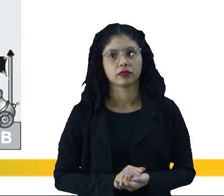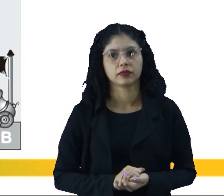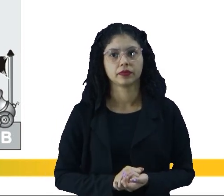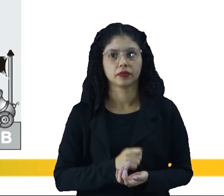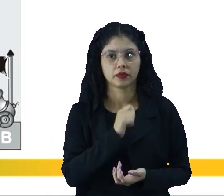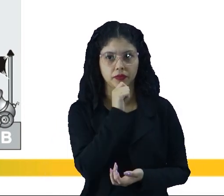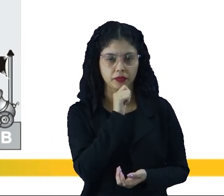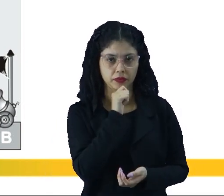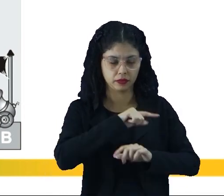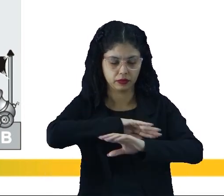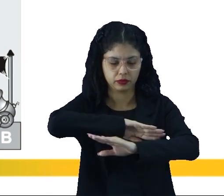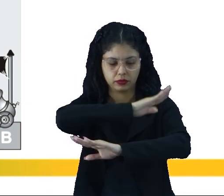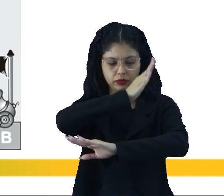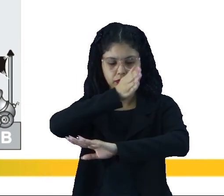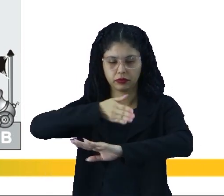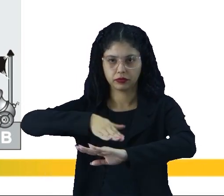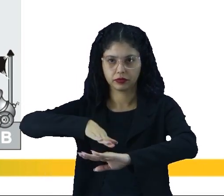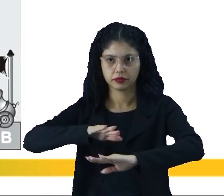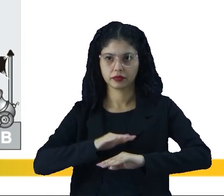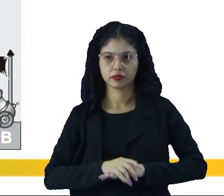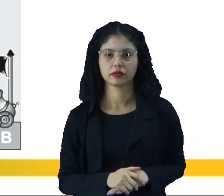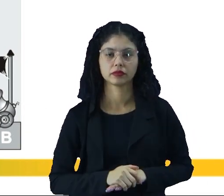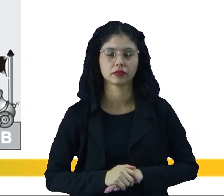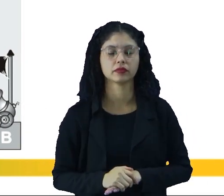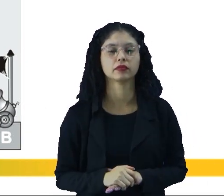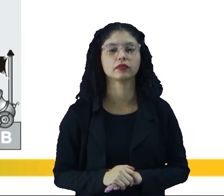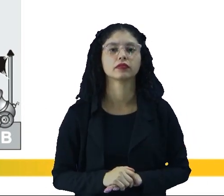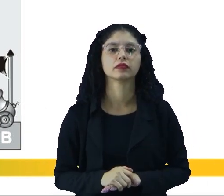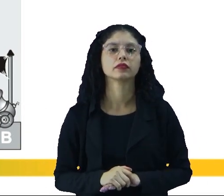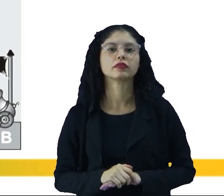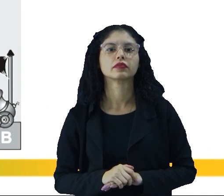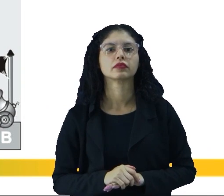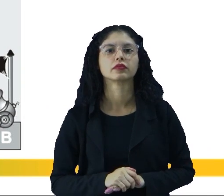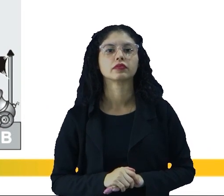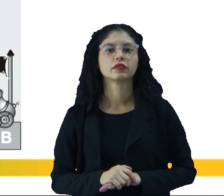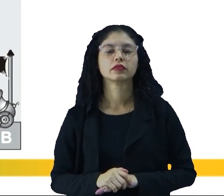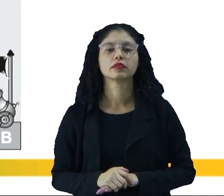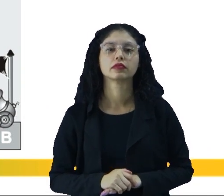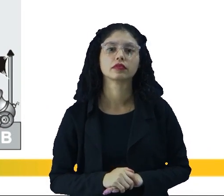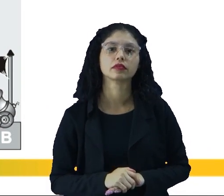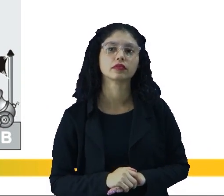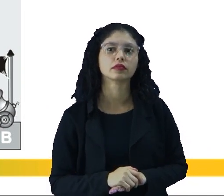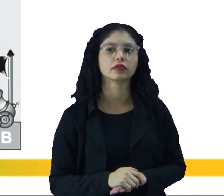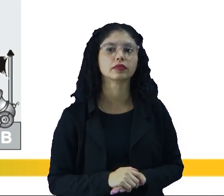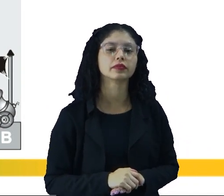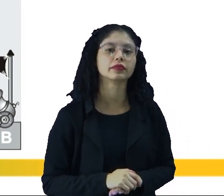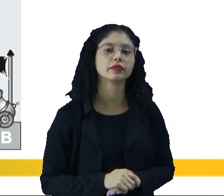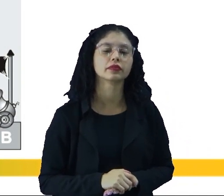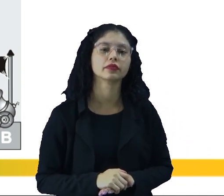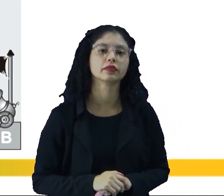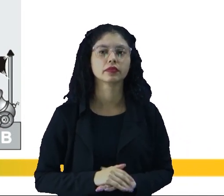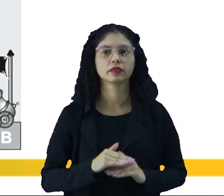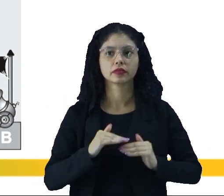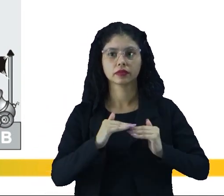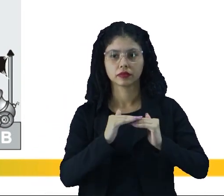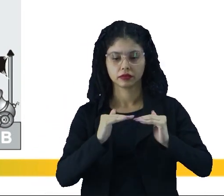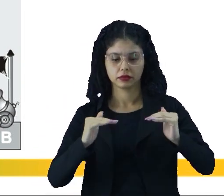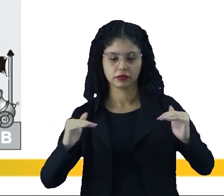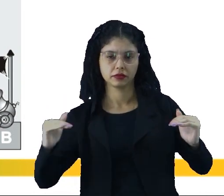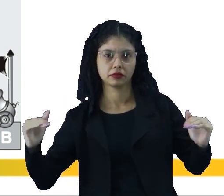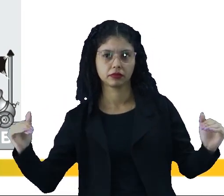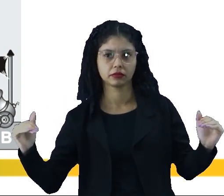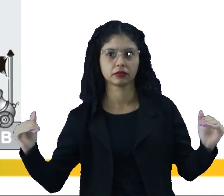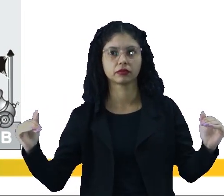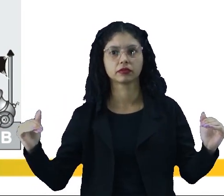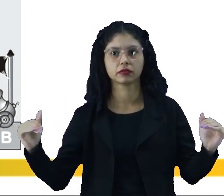relação ali à montanha, né, a linha tracejada de 10 metros. Nós temos ali também a linha tracejada lá embaixo, com